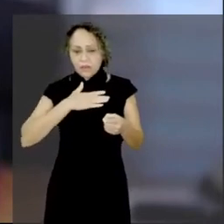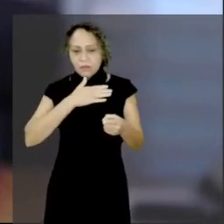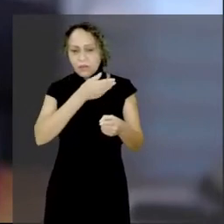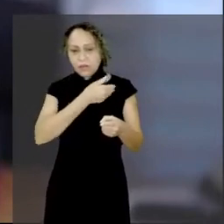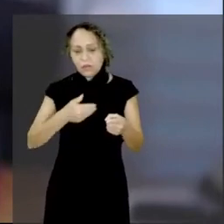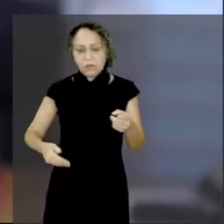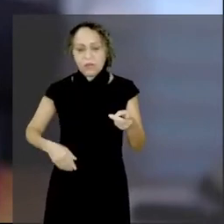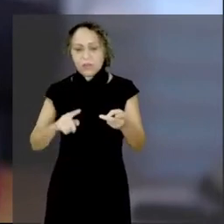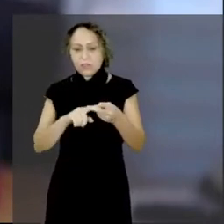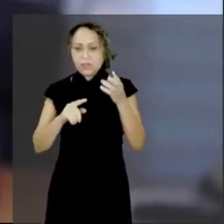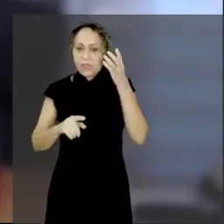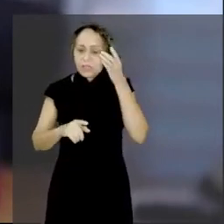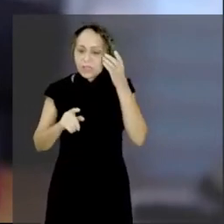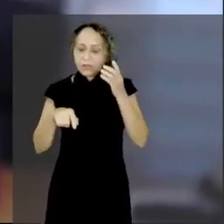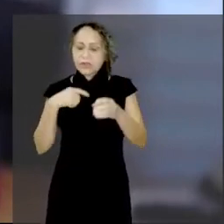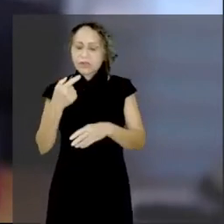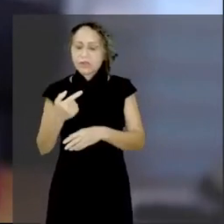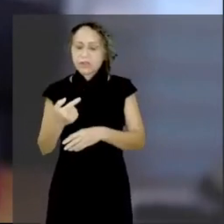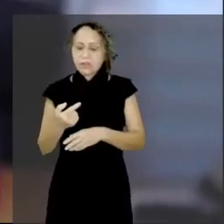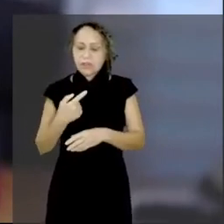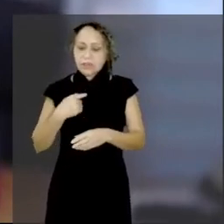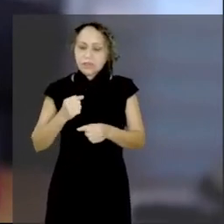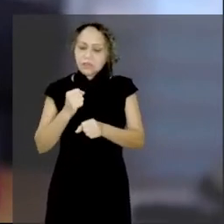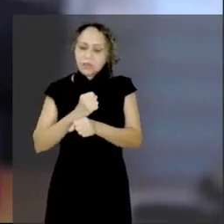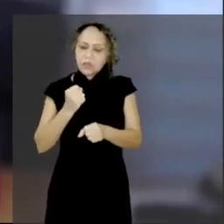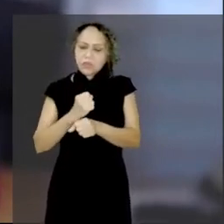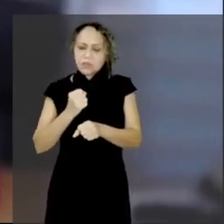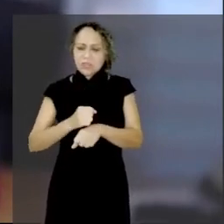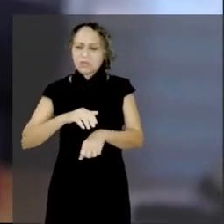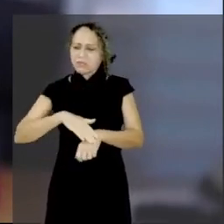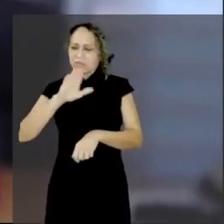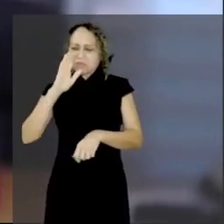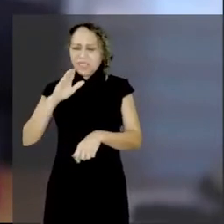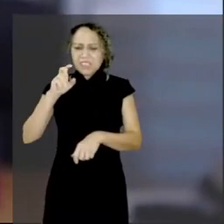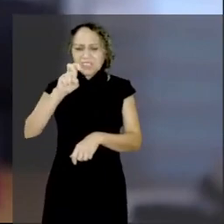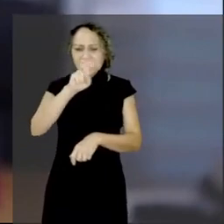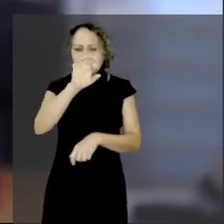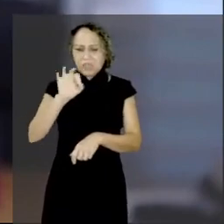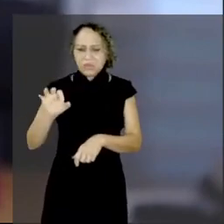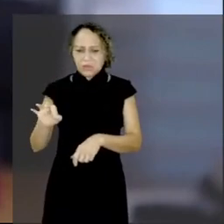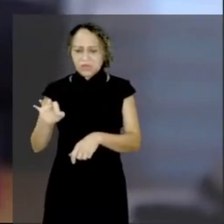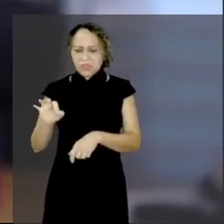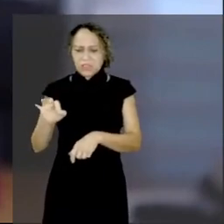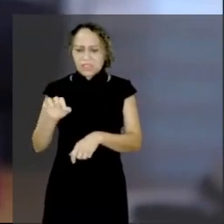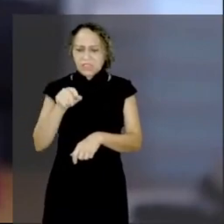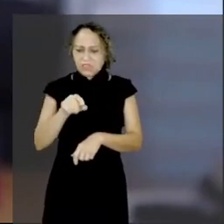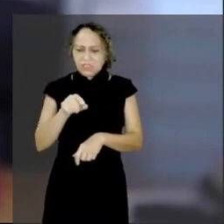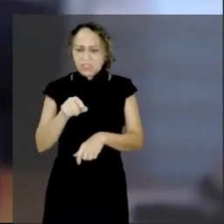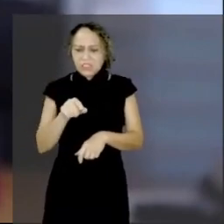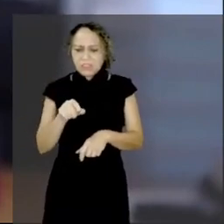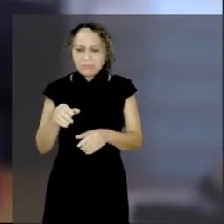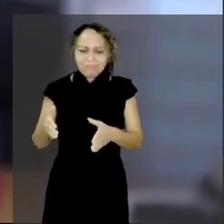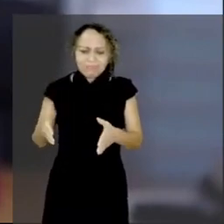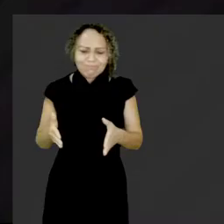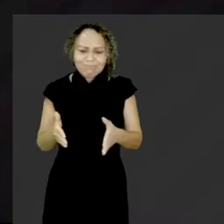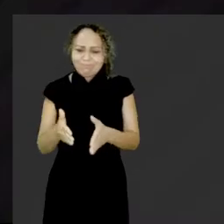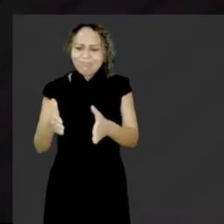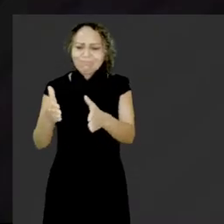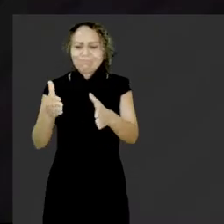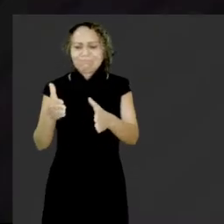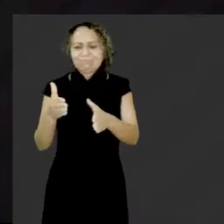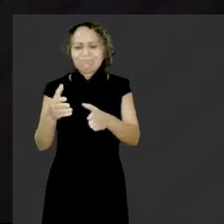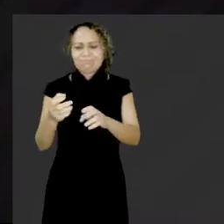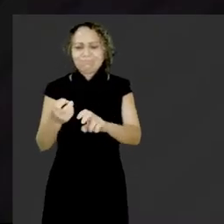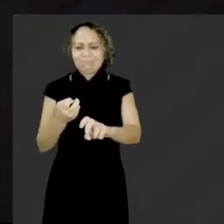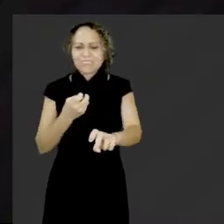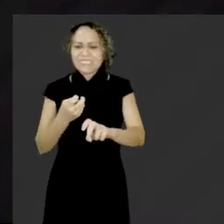na história houve uma relação entre o governo federal como houve do governo Lula com o governo de Minas Gerais. Eu